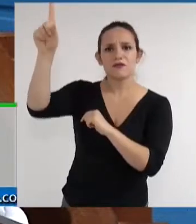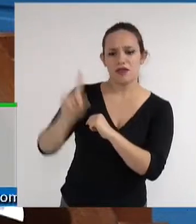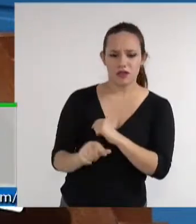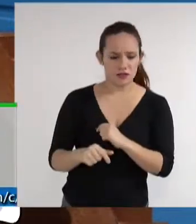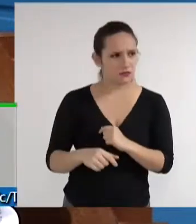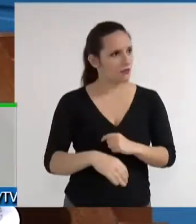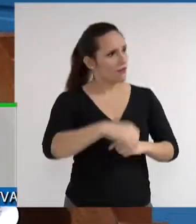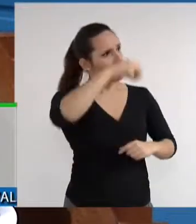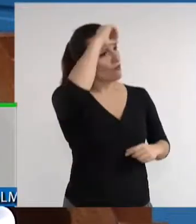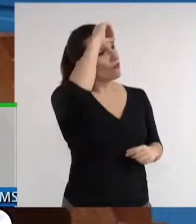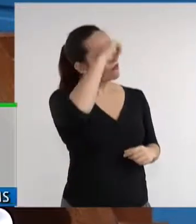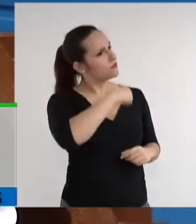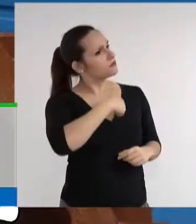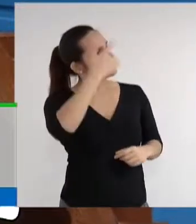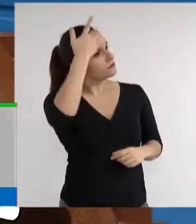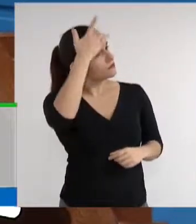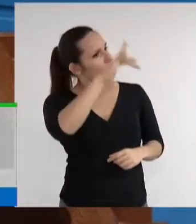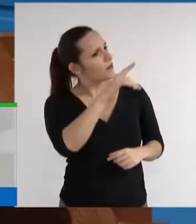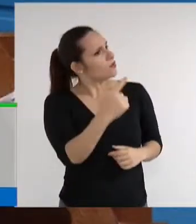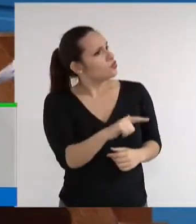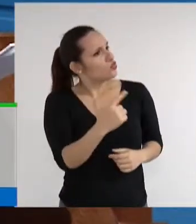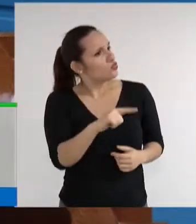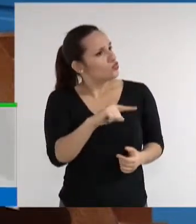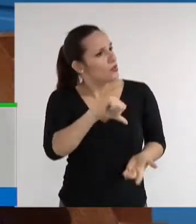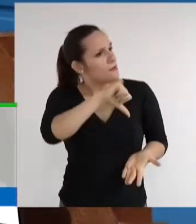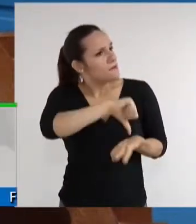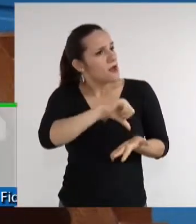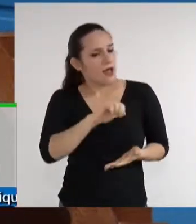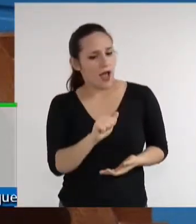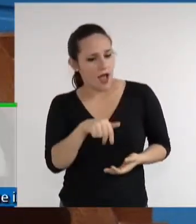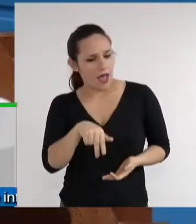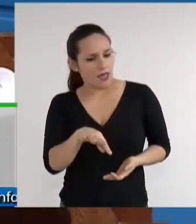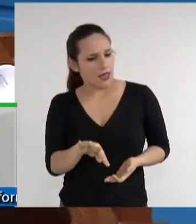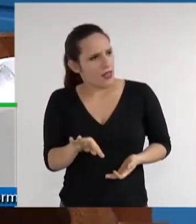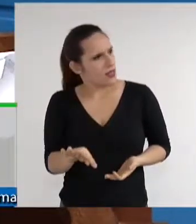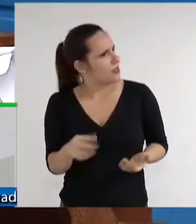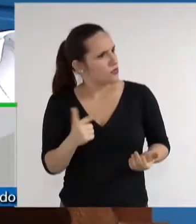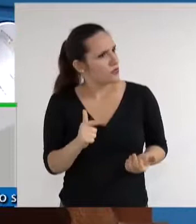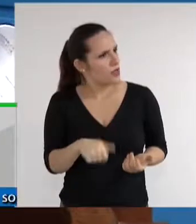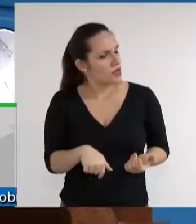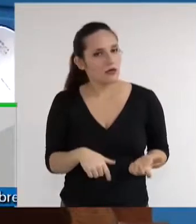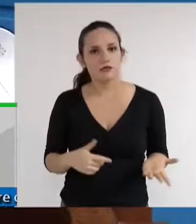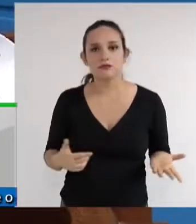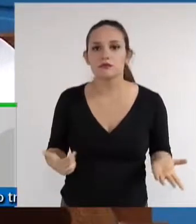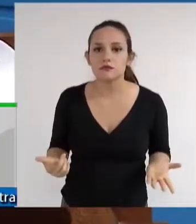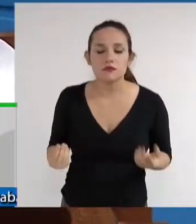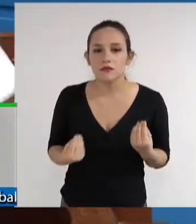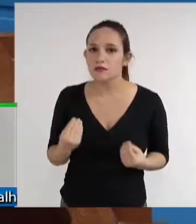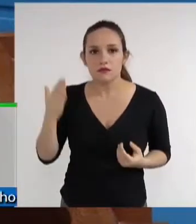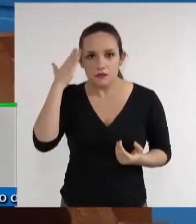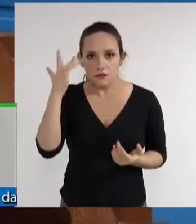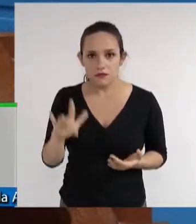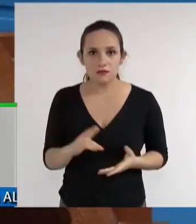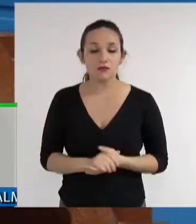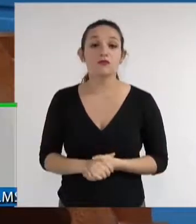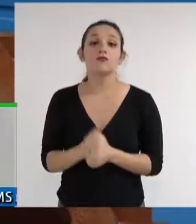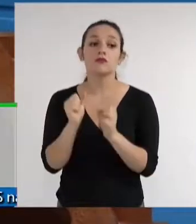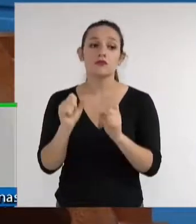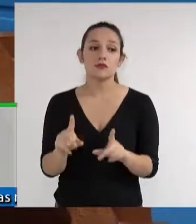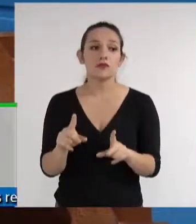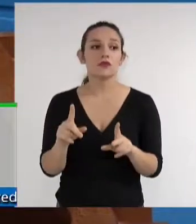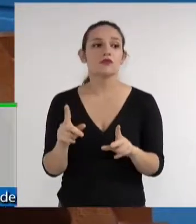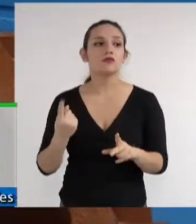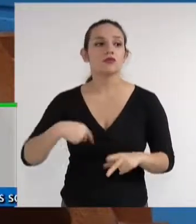aqui uma regional aqui no Mato Grosso do Sul. Então, dentre as várias manifestações que nós fizemos, uma delas nós